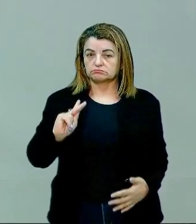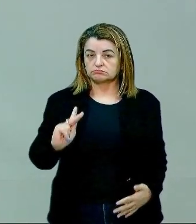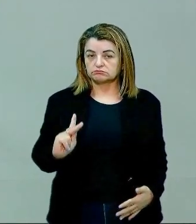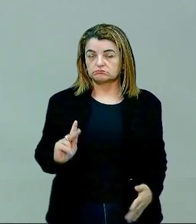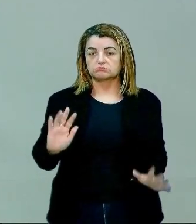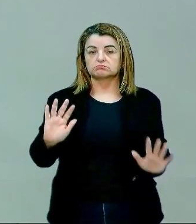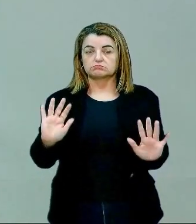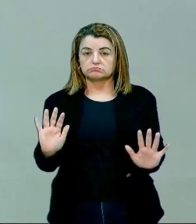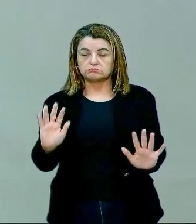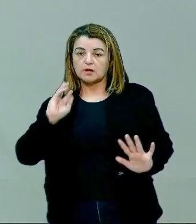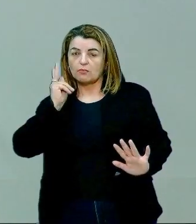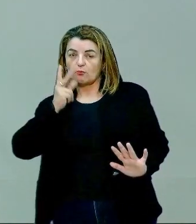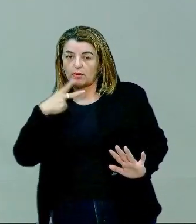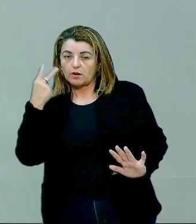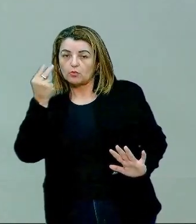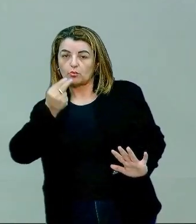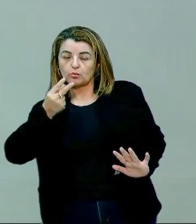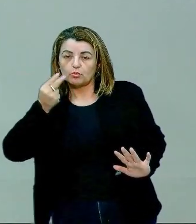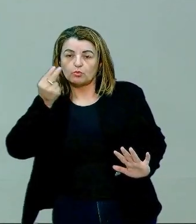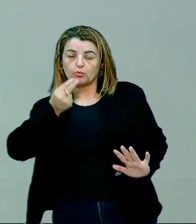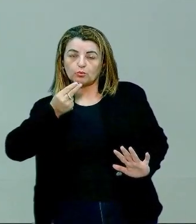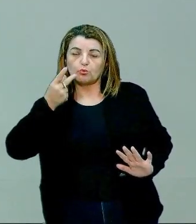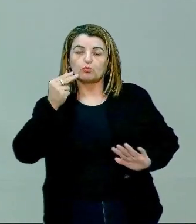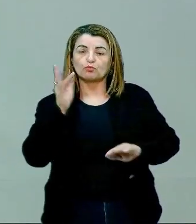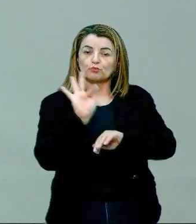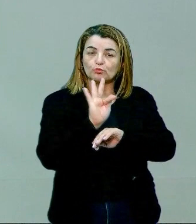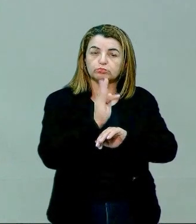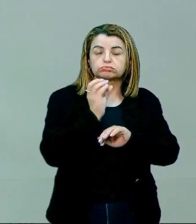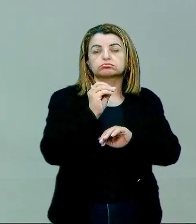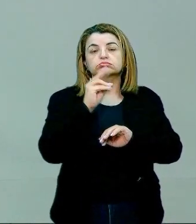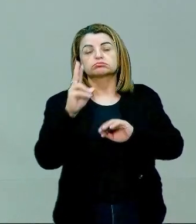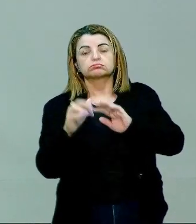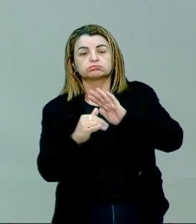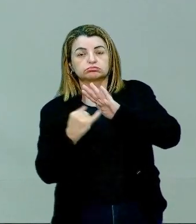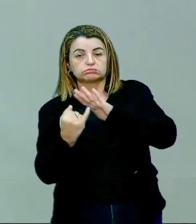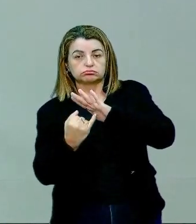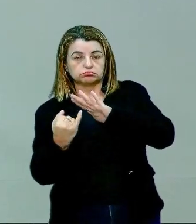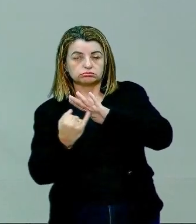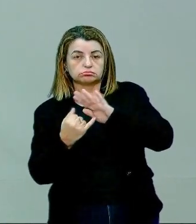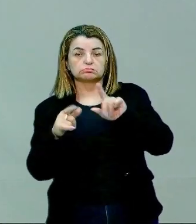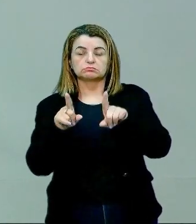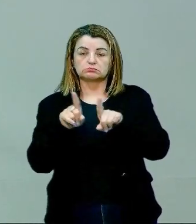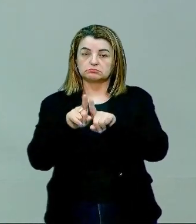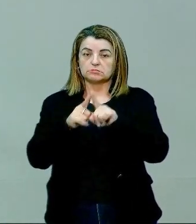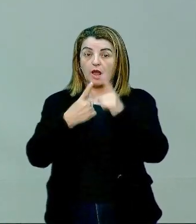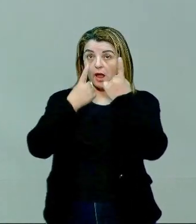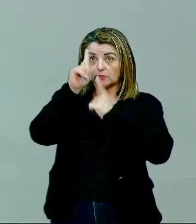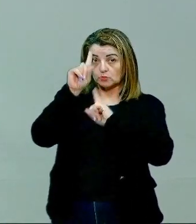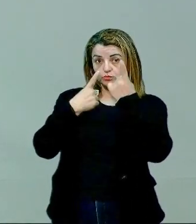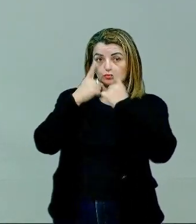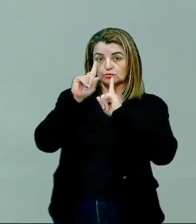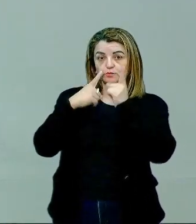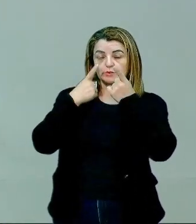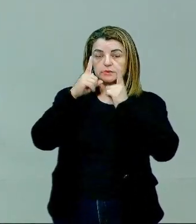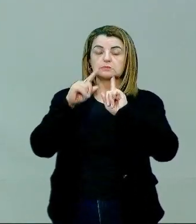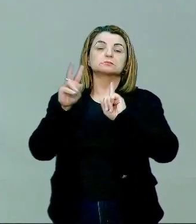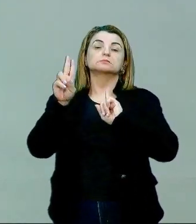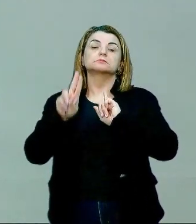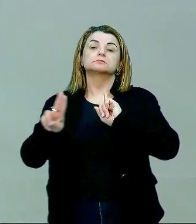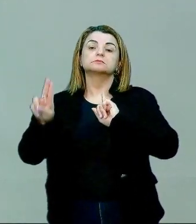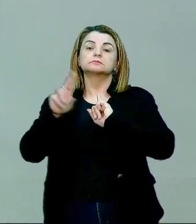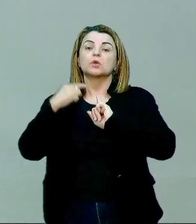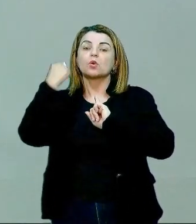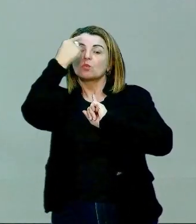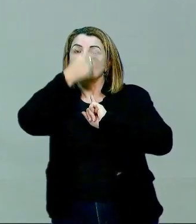falam também, se é um pouquinho mais informal, mais formal, ok? Além das expressões que essas pessoas têm